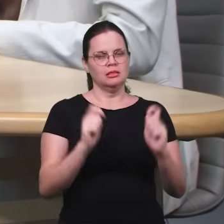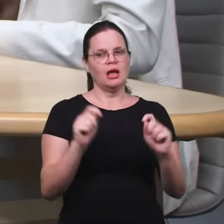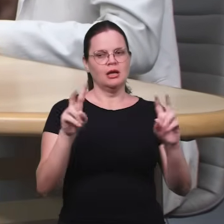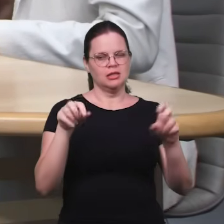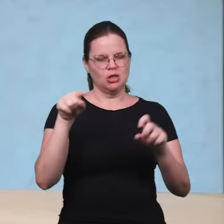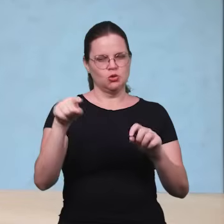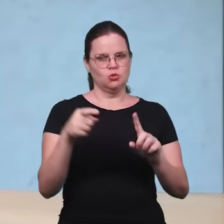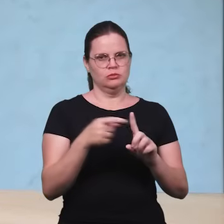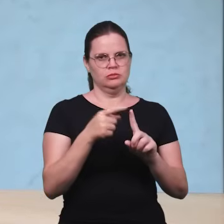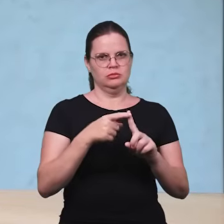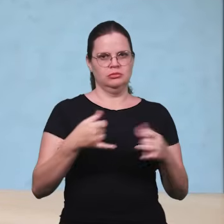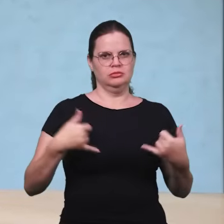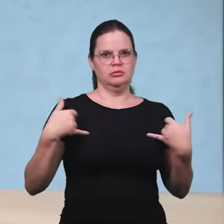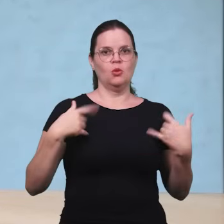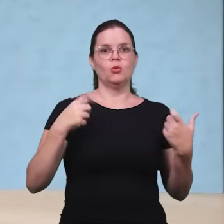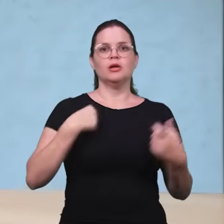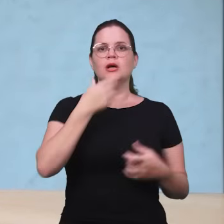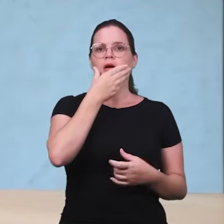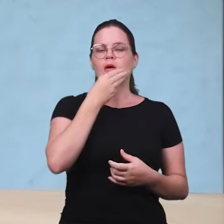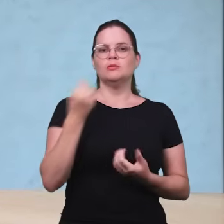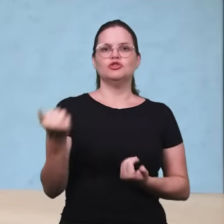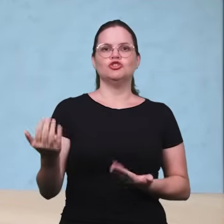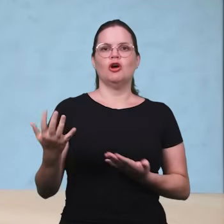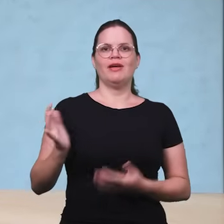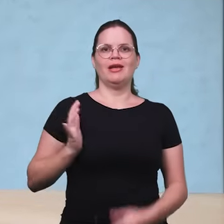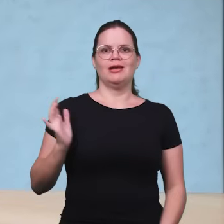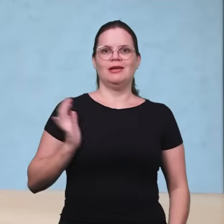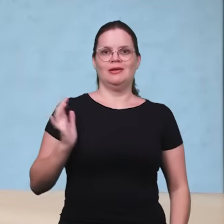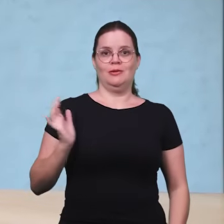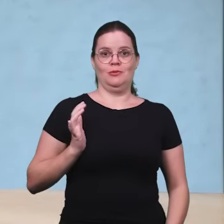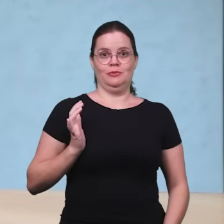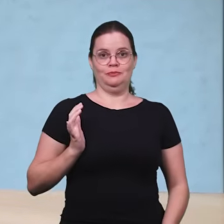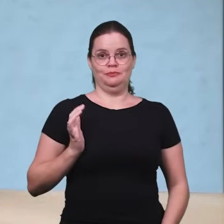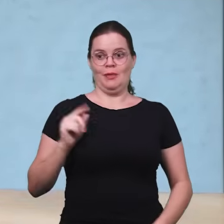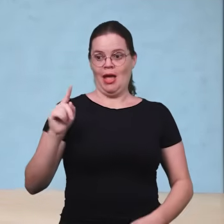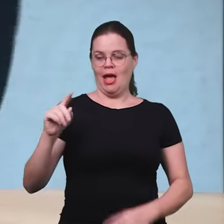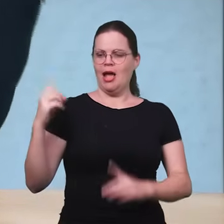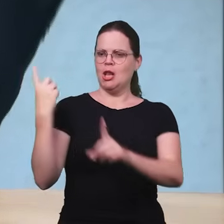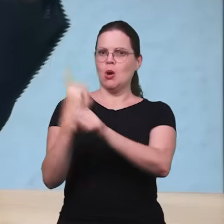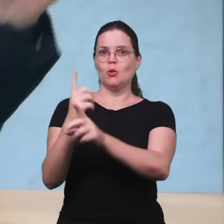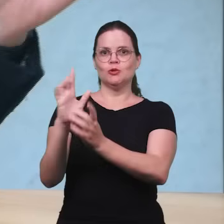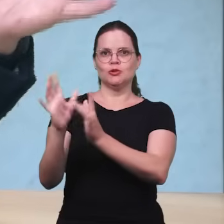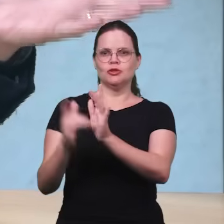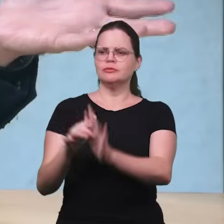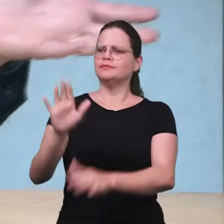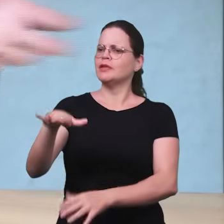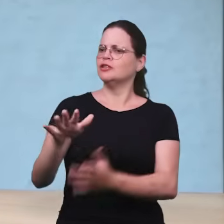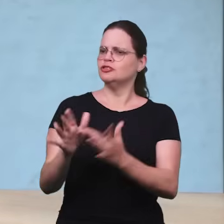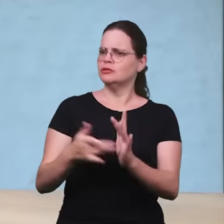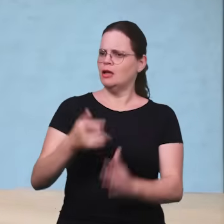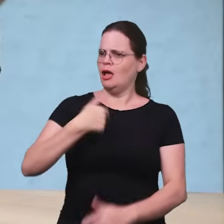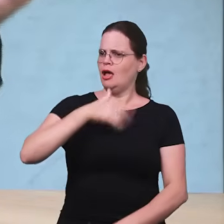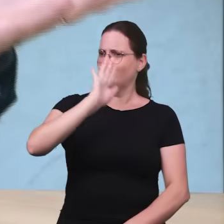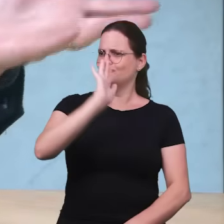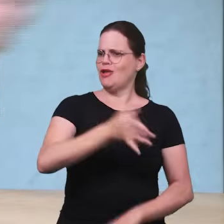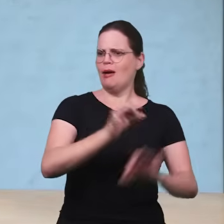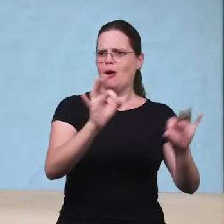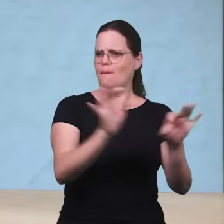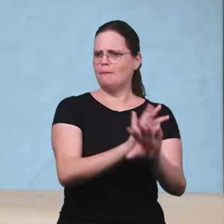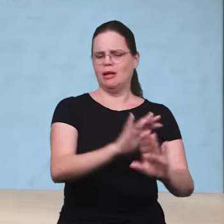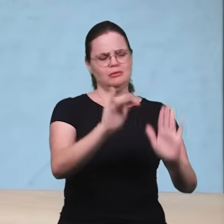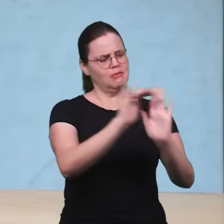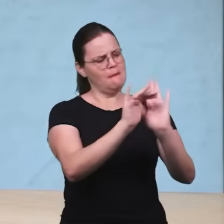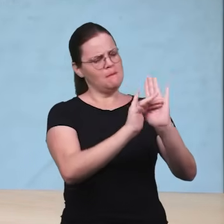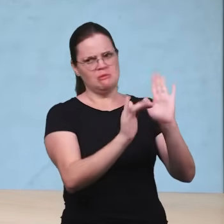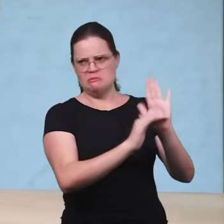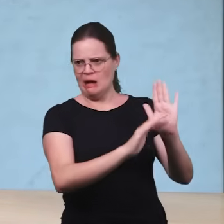ponto, o jovem rico. Ele chega para Jesus e fala: eu já fiz tudo. Ô Senhor, o que eu preciso para. Não, eu já